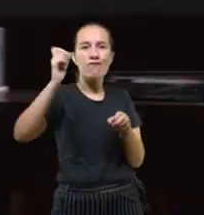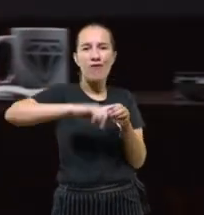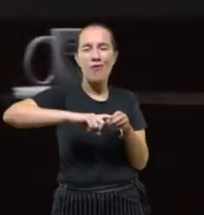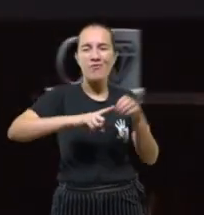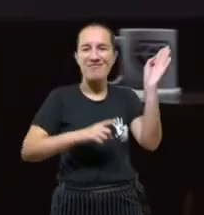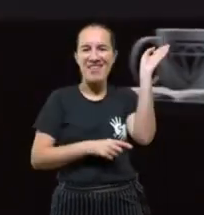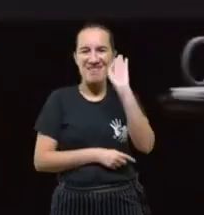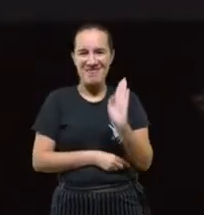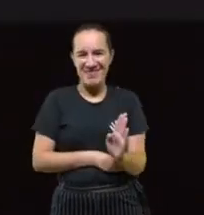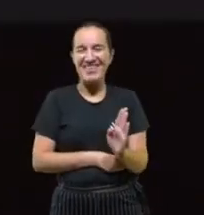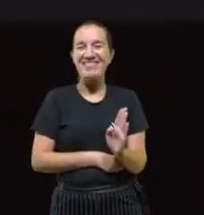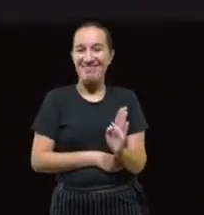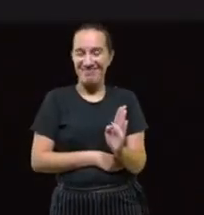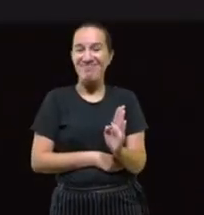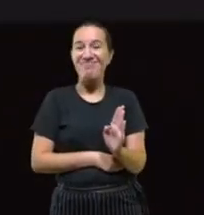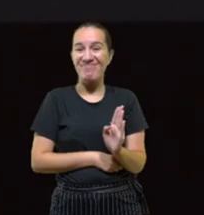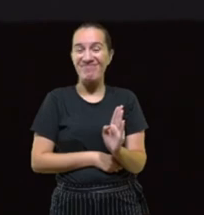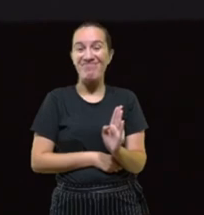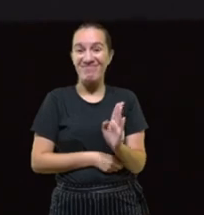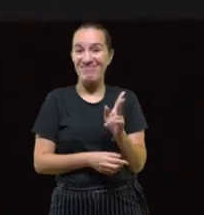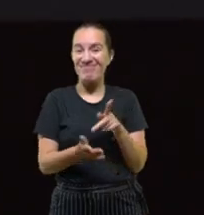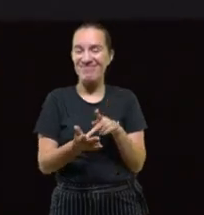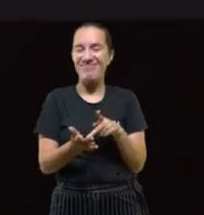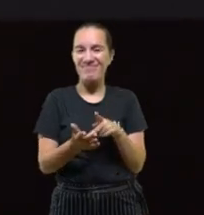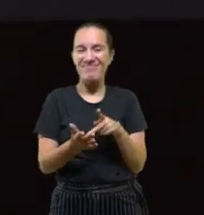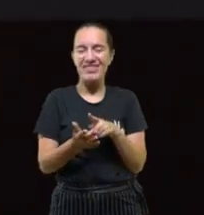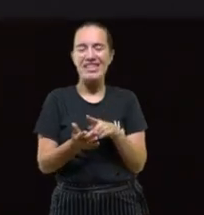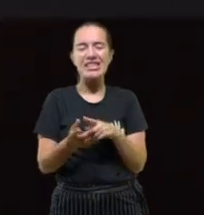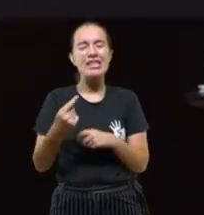tinha pensado, estava olhando nessas coisas,